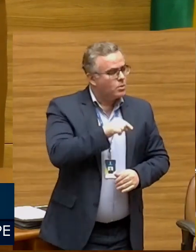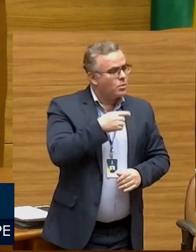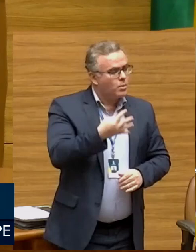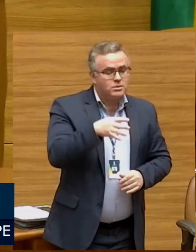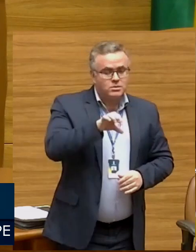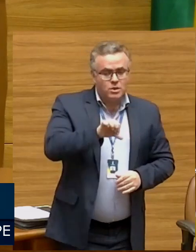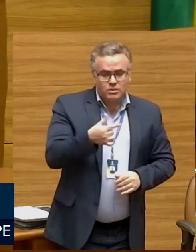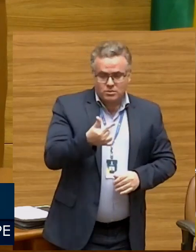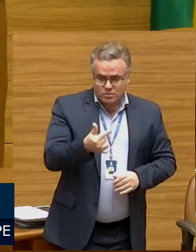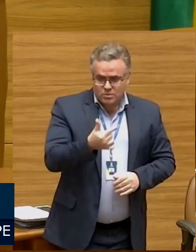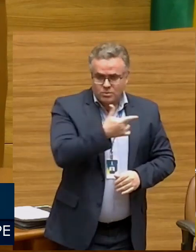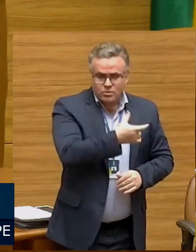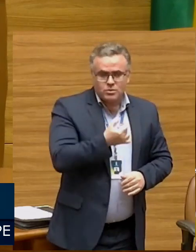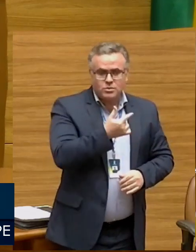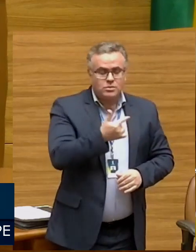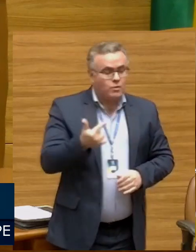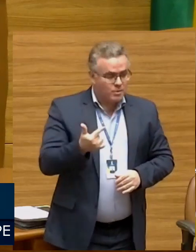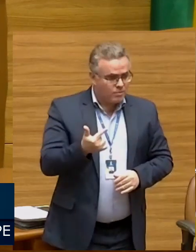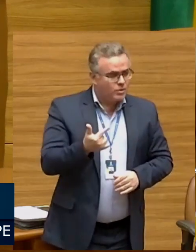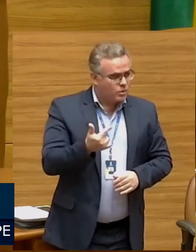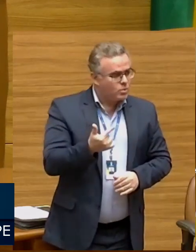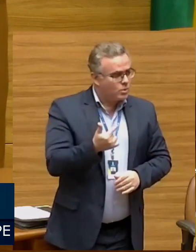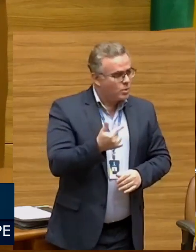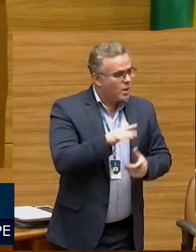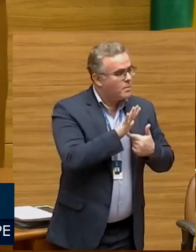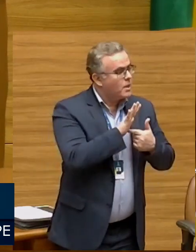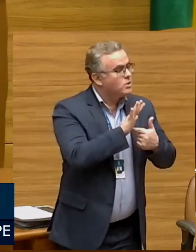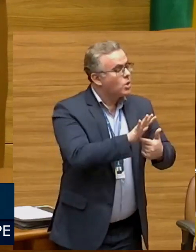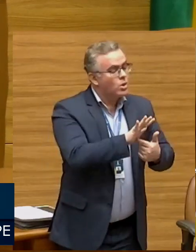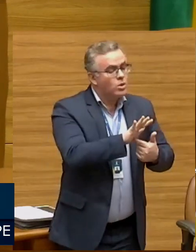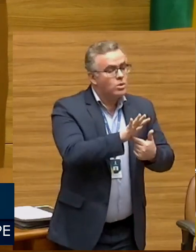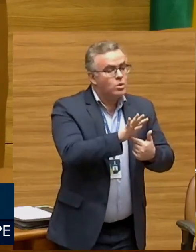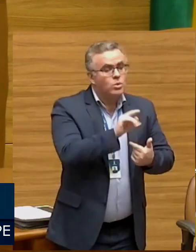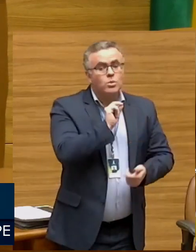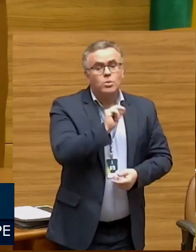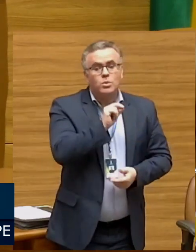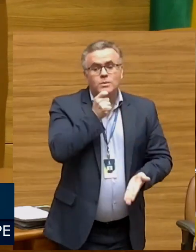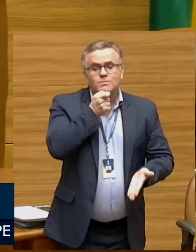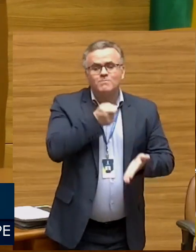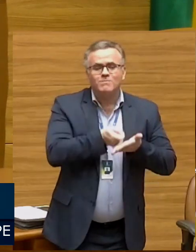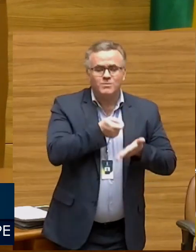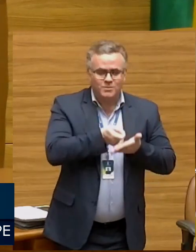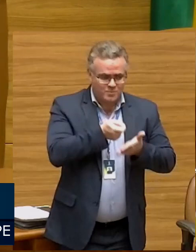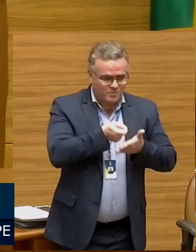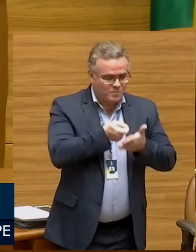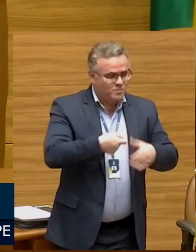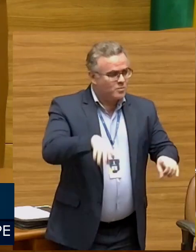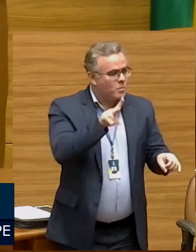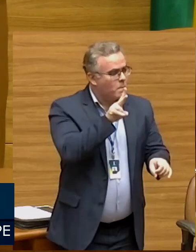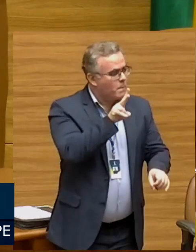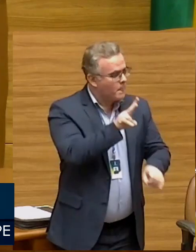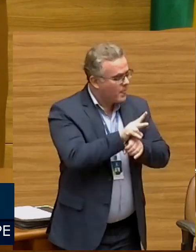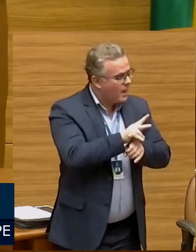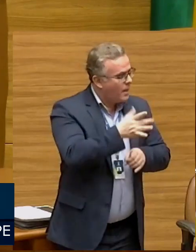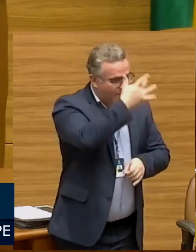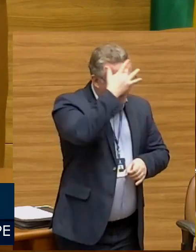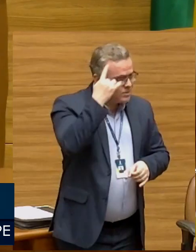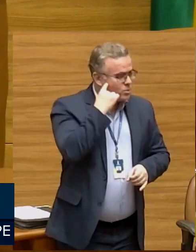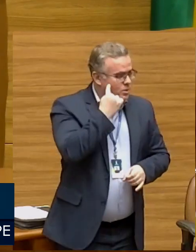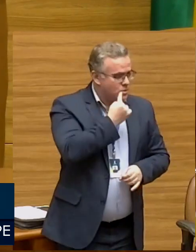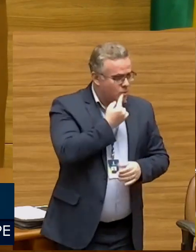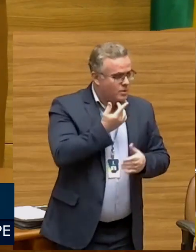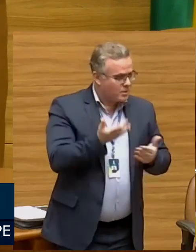5492 de 2022, que tornou obrigatório o atendimento digno à pessoa